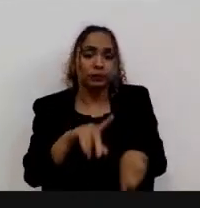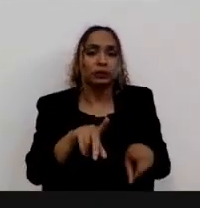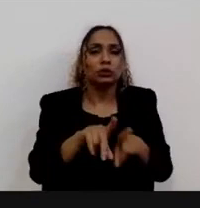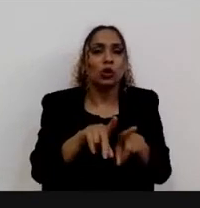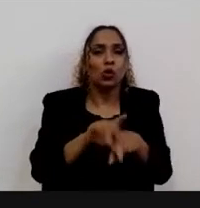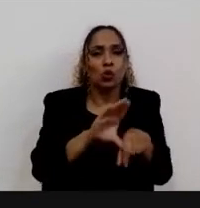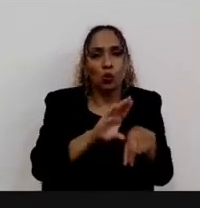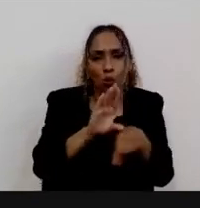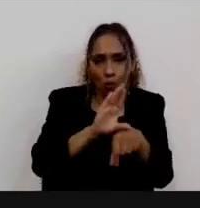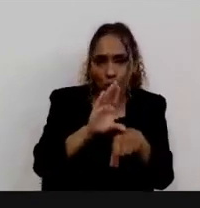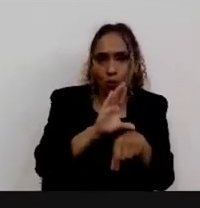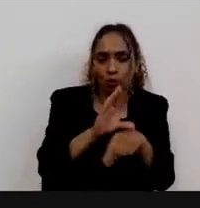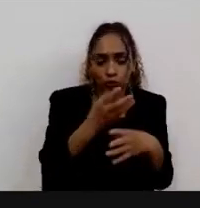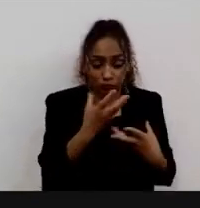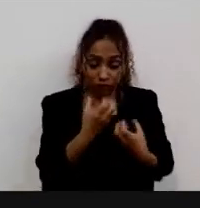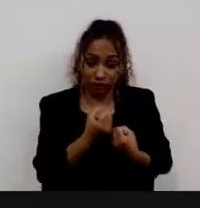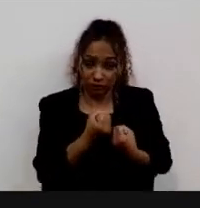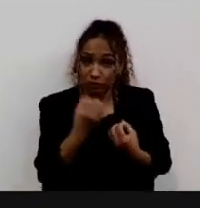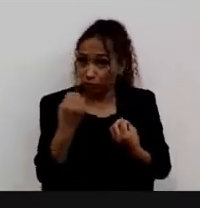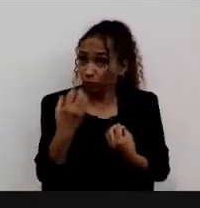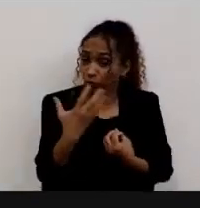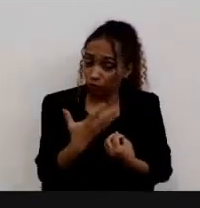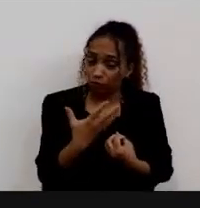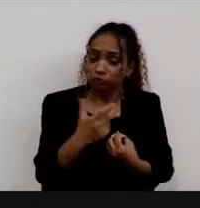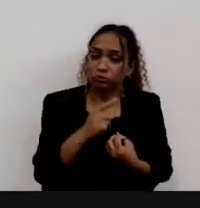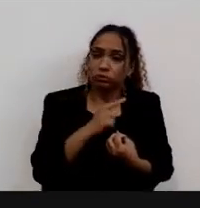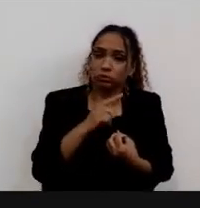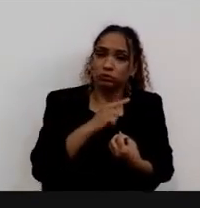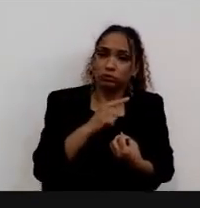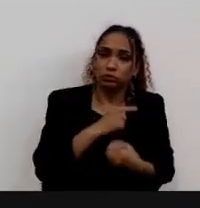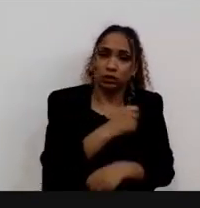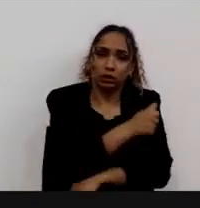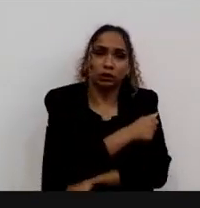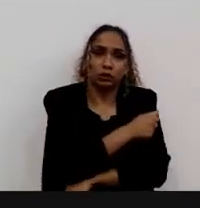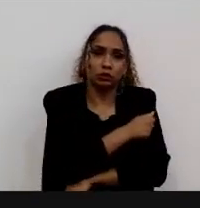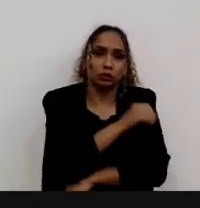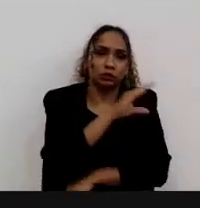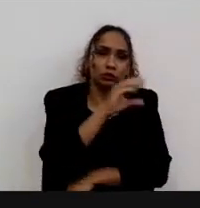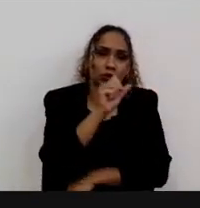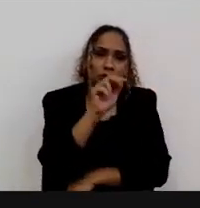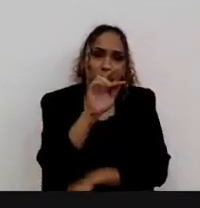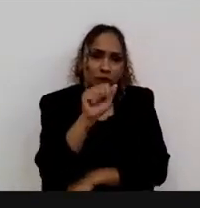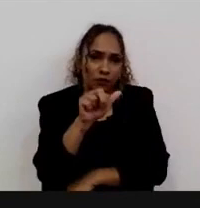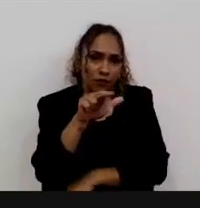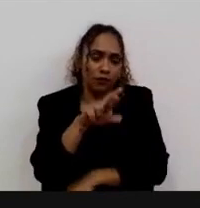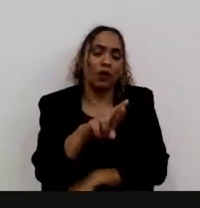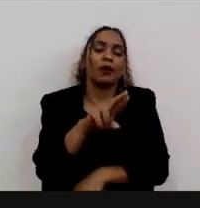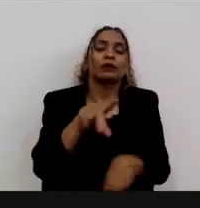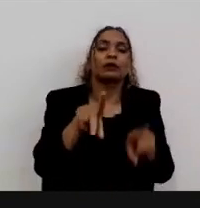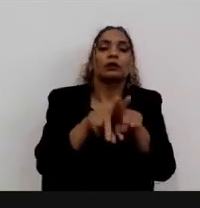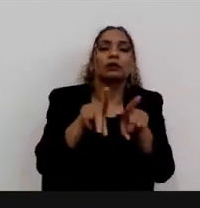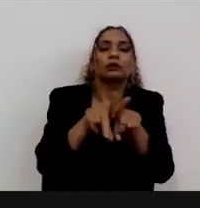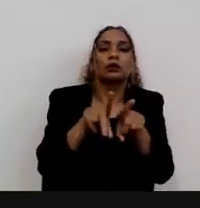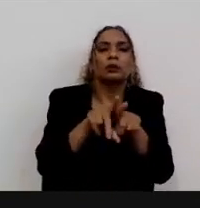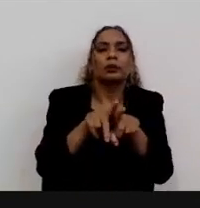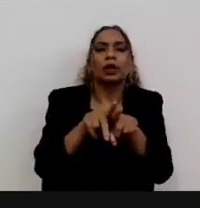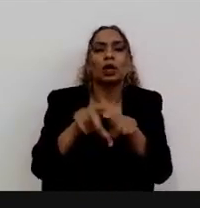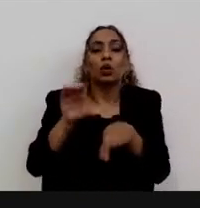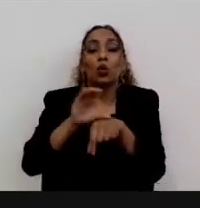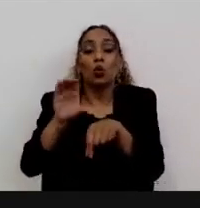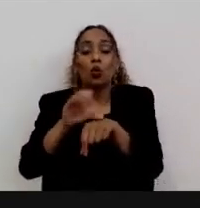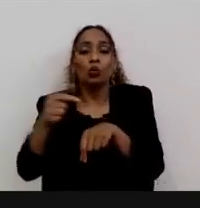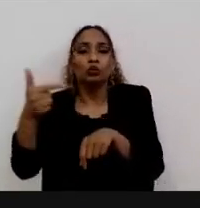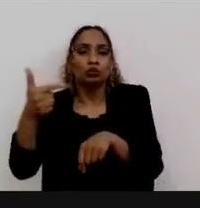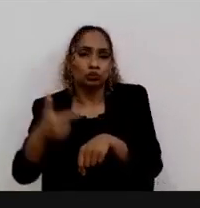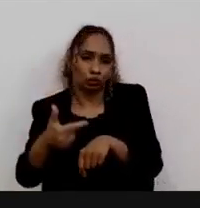deu um curso. O curso foi muito bem recebido. Tivemos, inclusive, alguns alunos do CEFOR. E demos também um segundo curso.